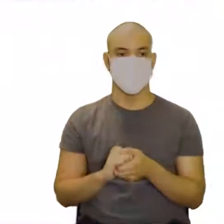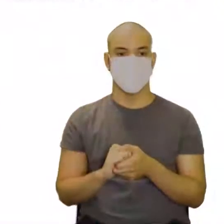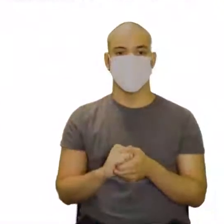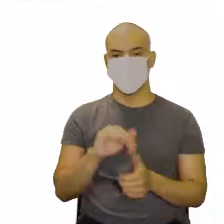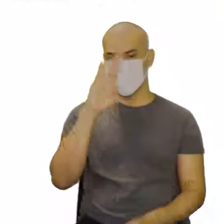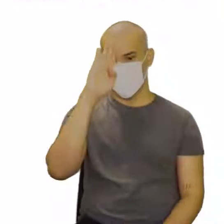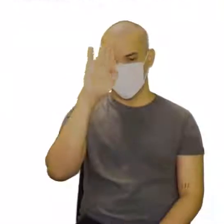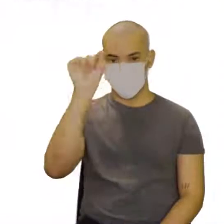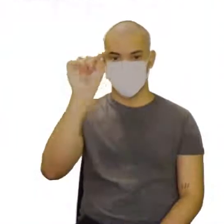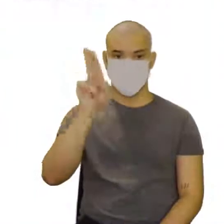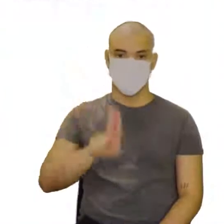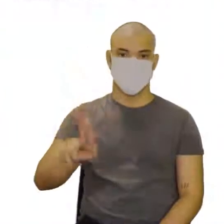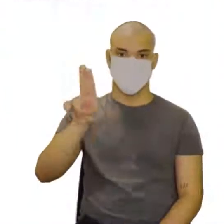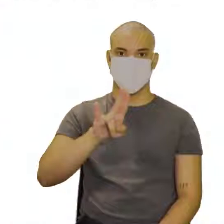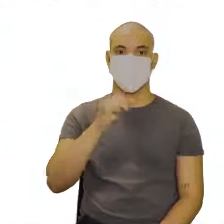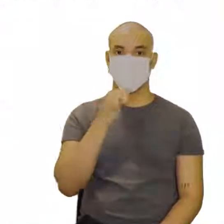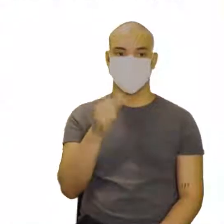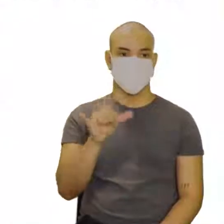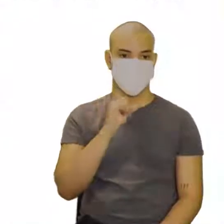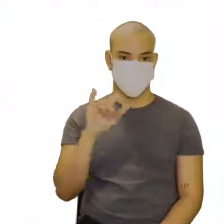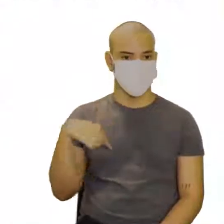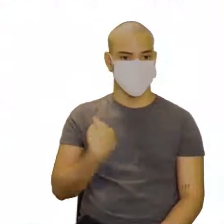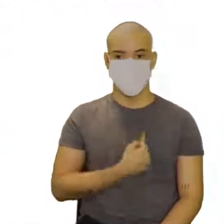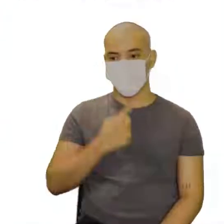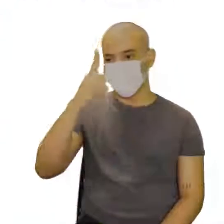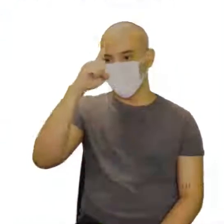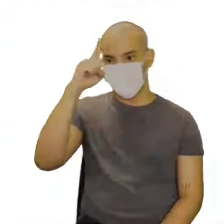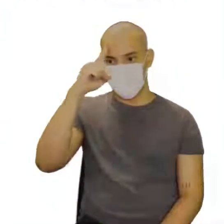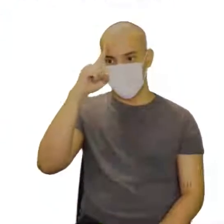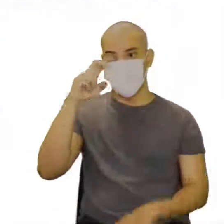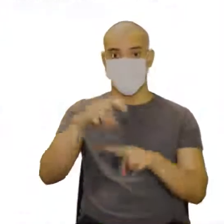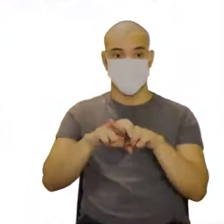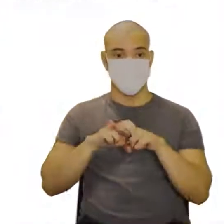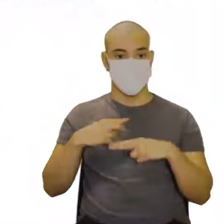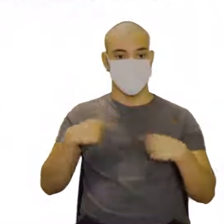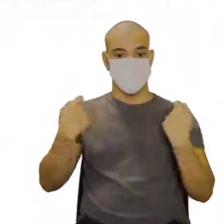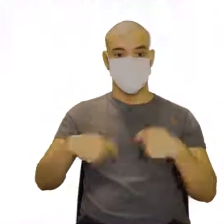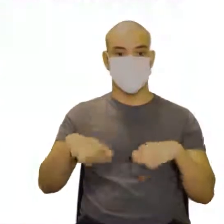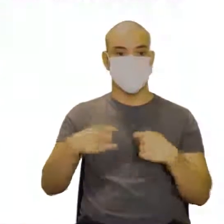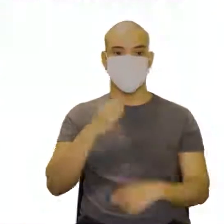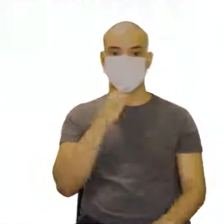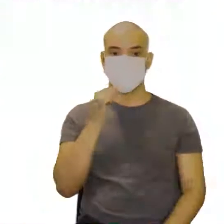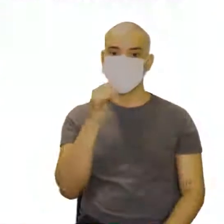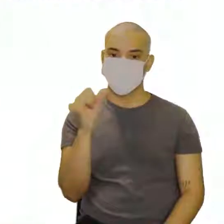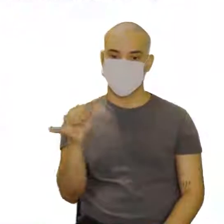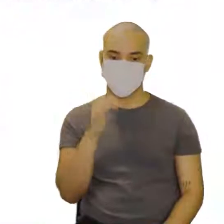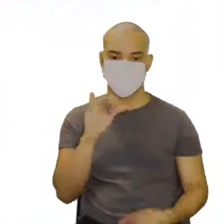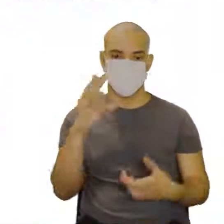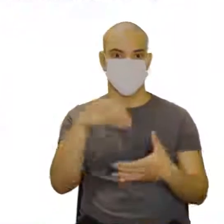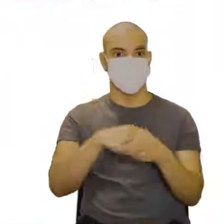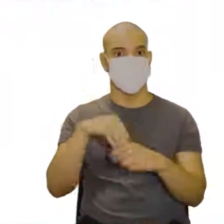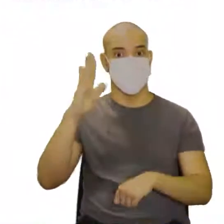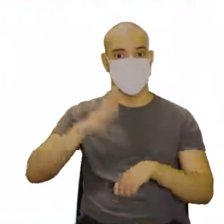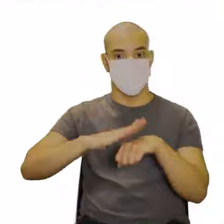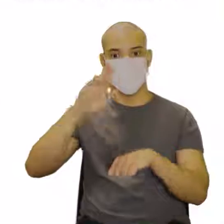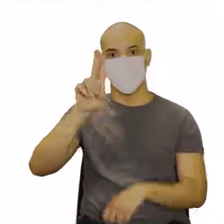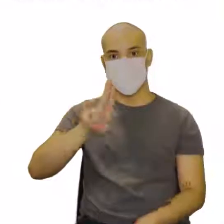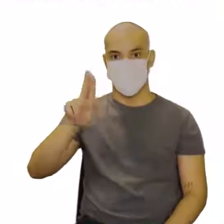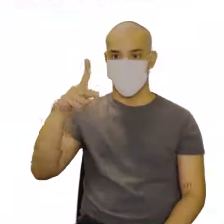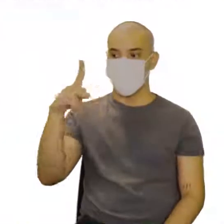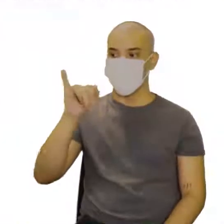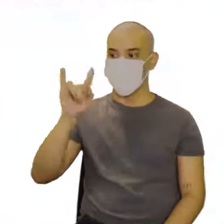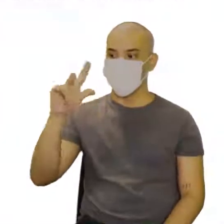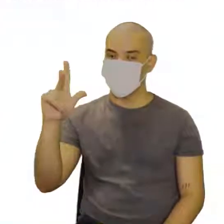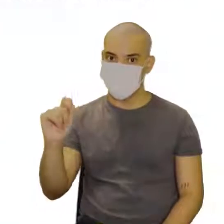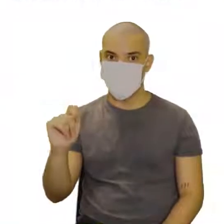para o uso nos aparelhos elétricos de nosso cotidiano. Então, eu preciso armazenar uma carga de energia maior, eu vou usar uma pilha. Eu